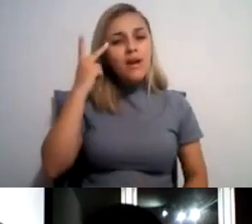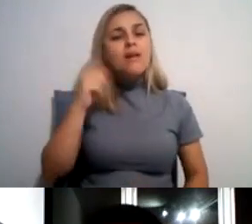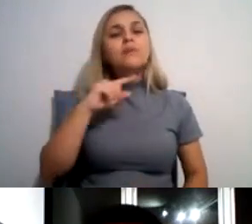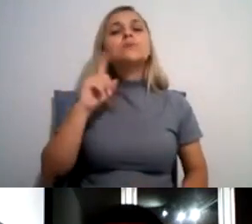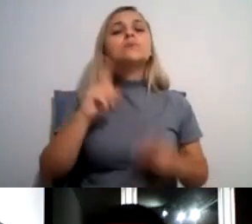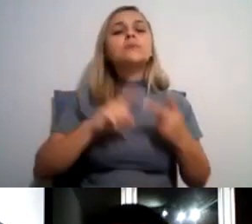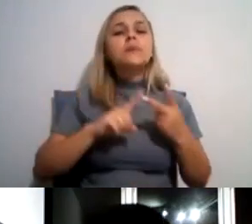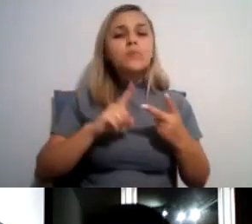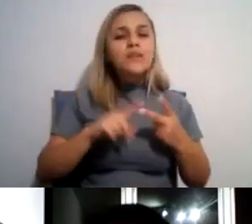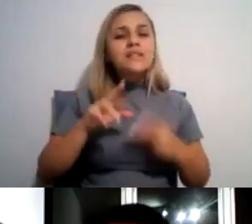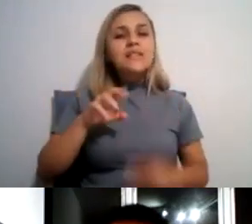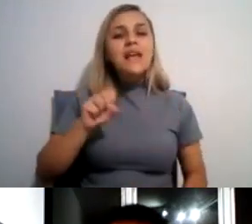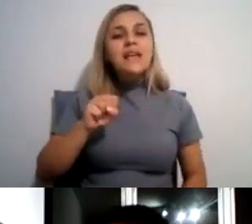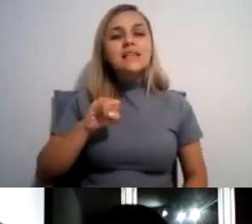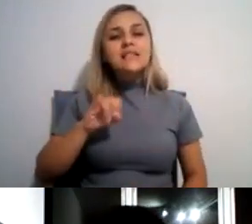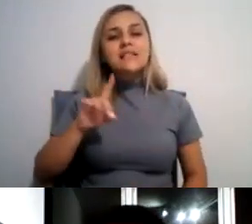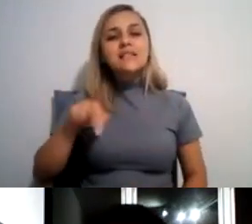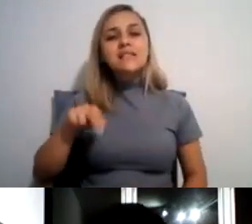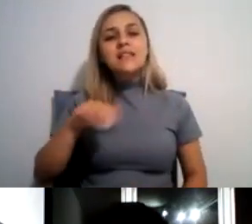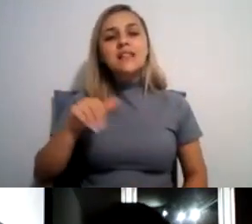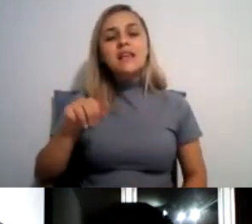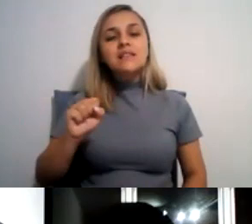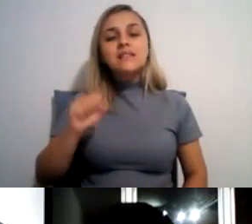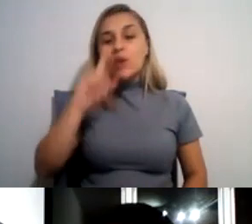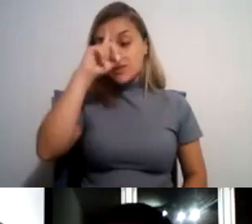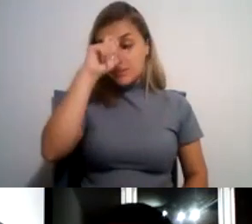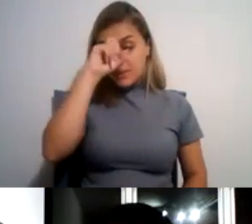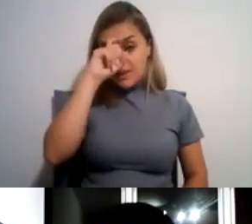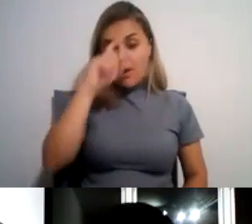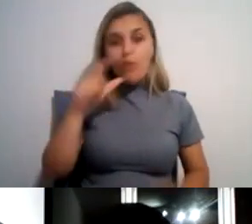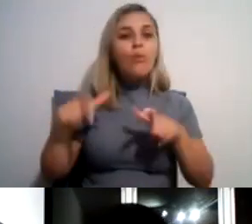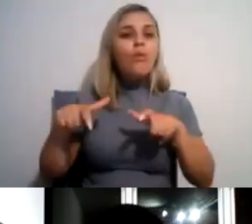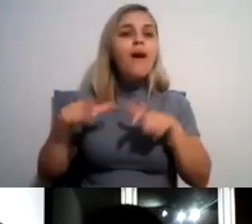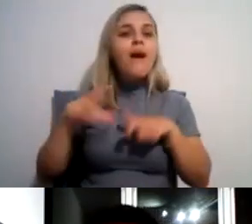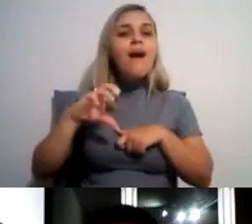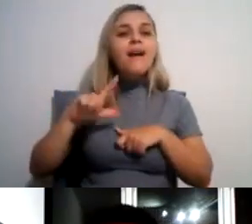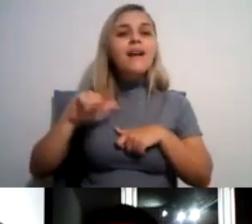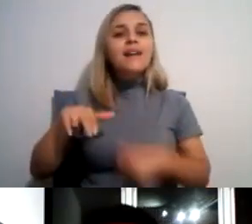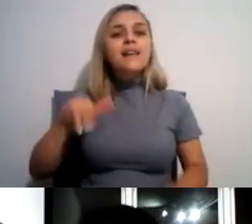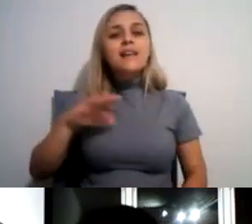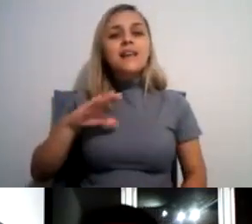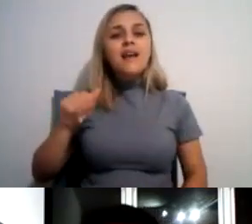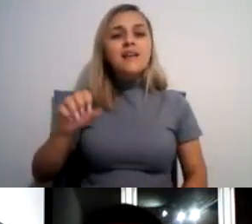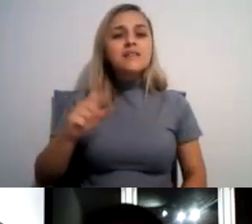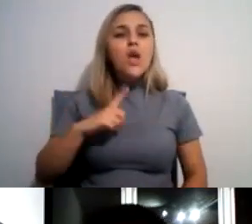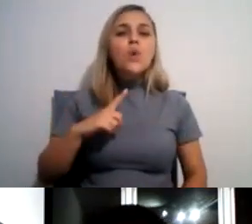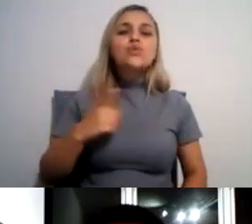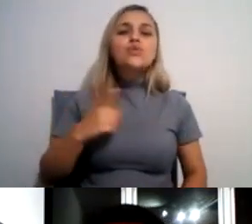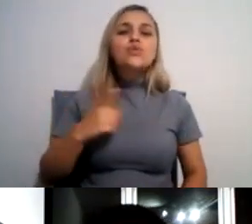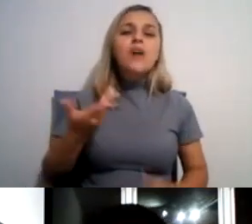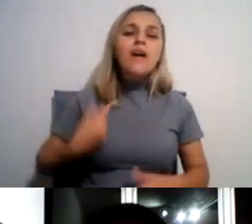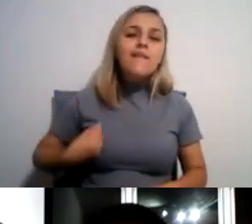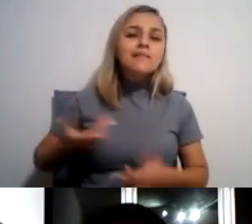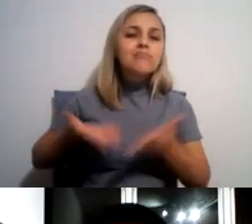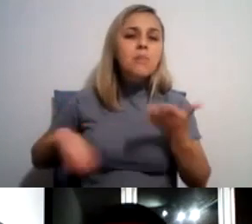oportunidade nesse período de lidar com muitas crianças e adolescentes com uma deficiência e, de certa forma,